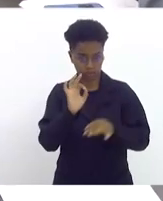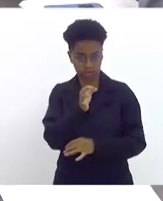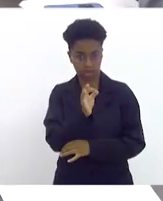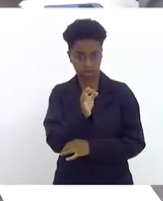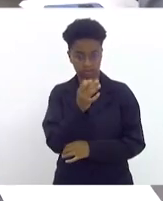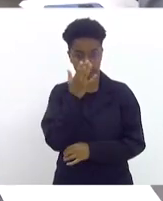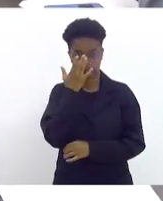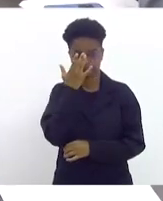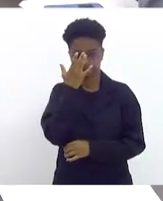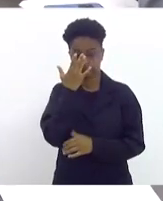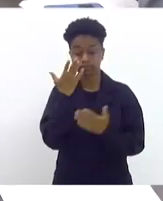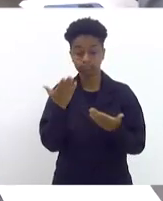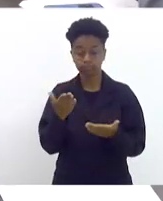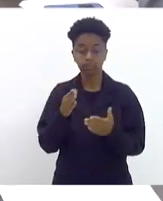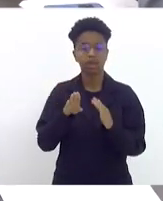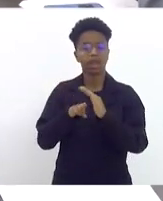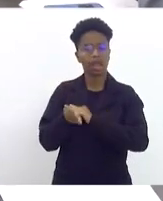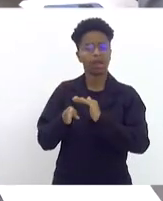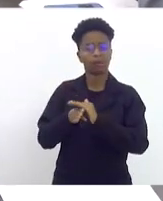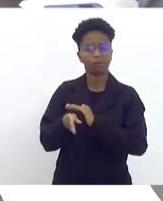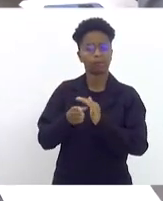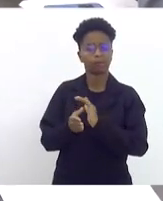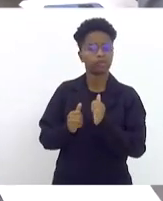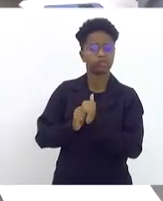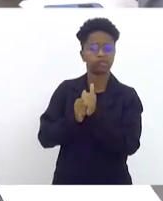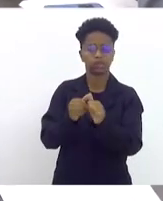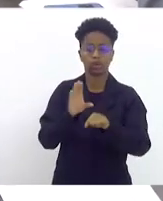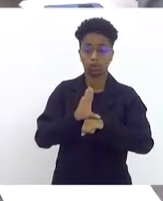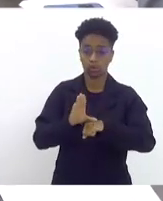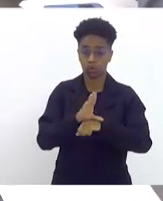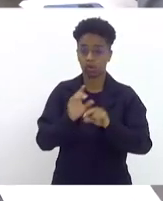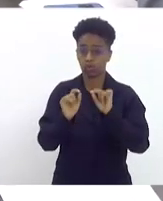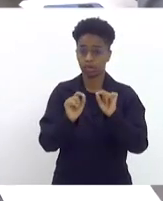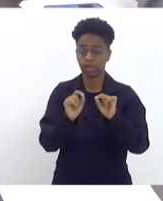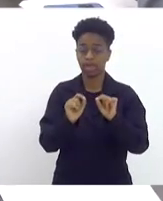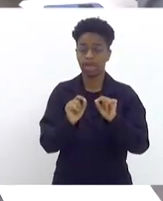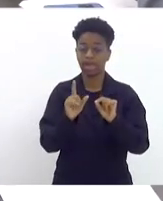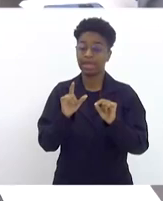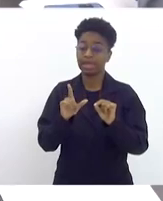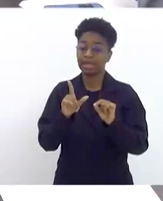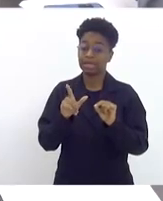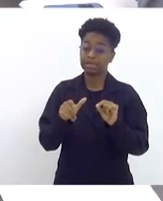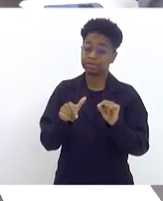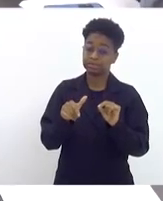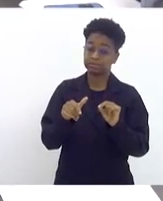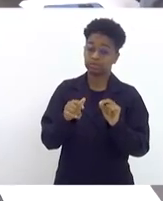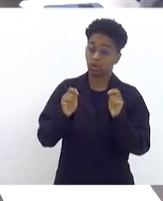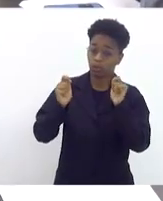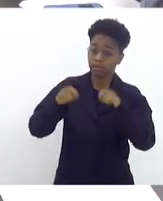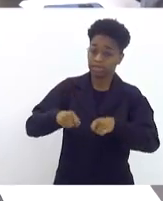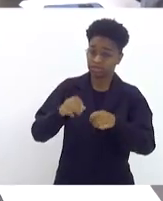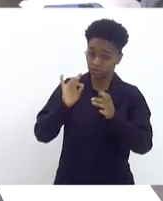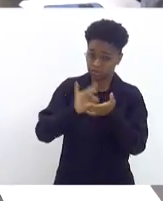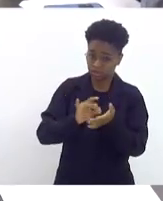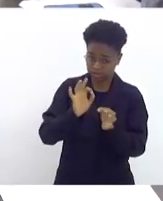o vício de constitucionalidade na realidade ele seria a questão relacionada à competência originária